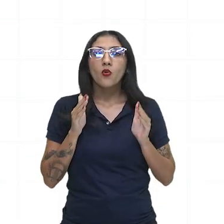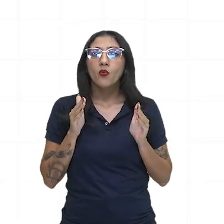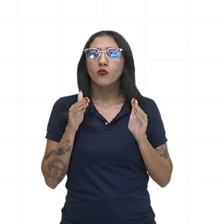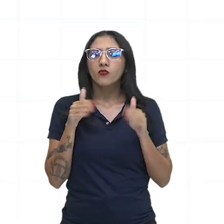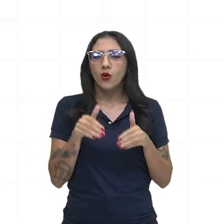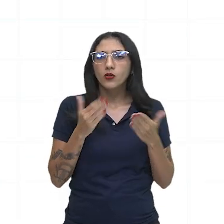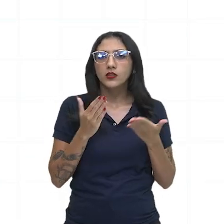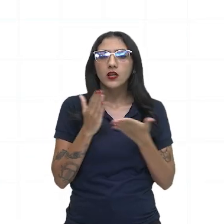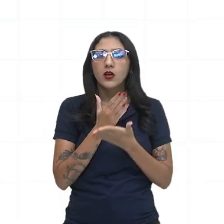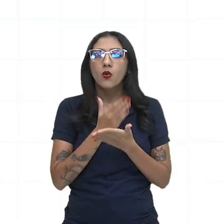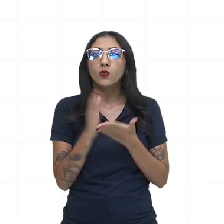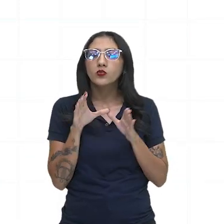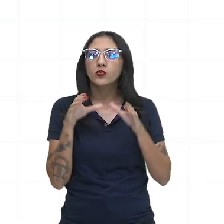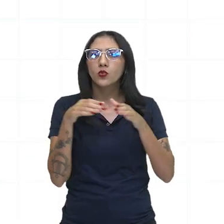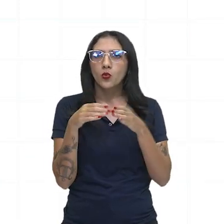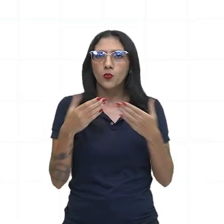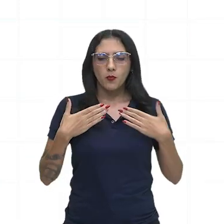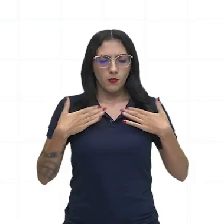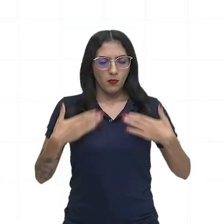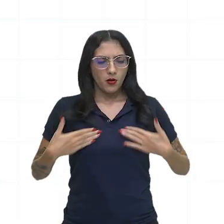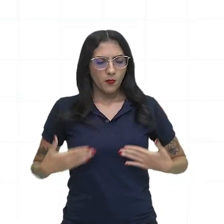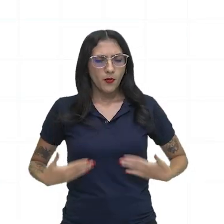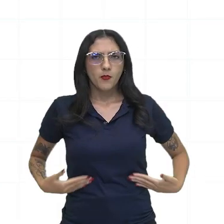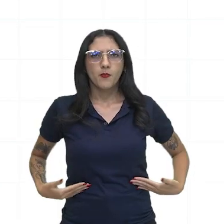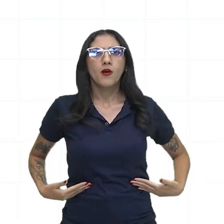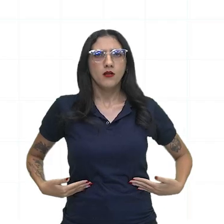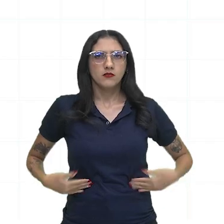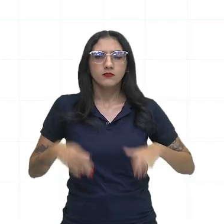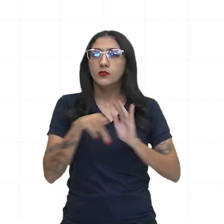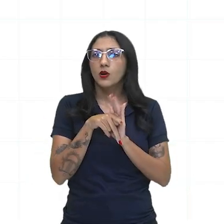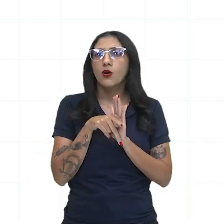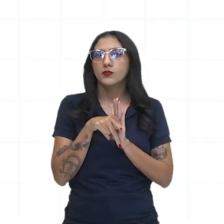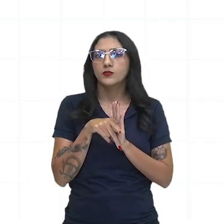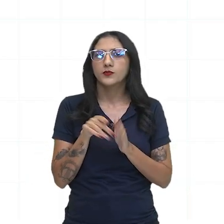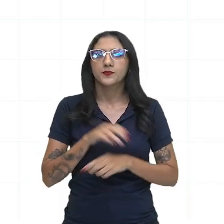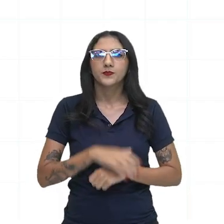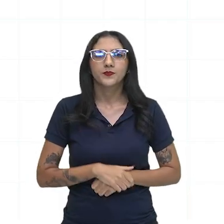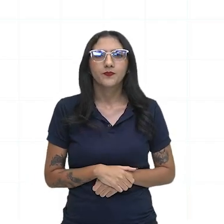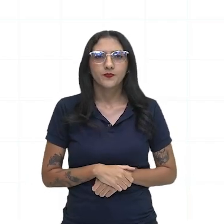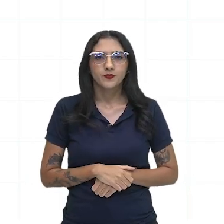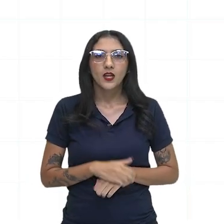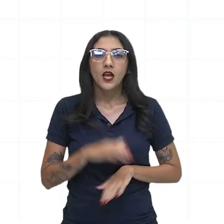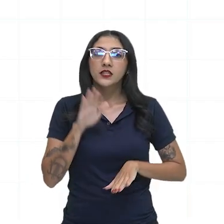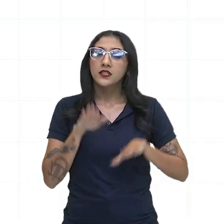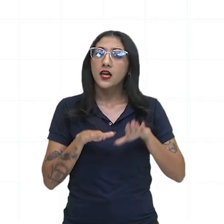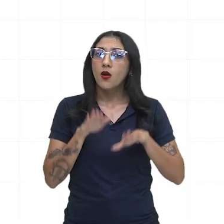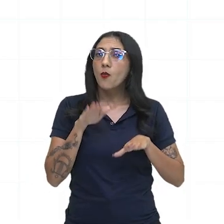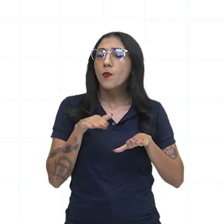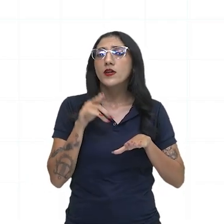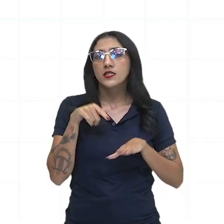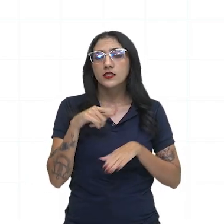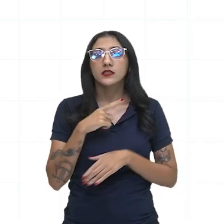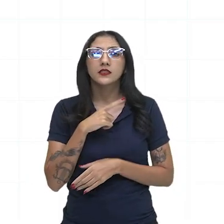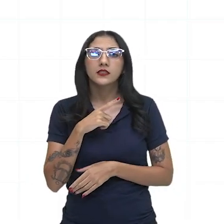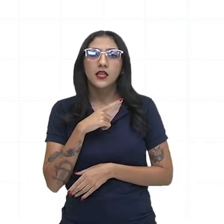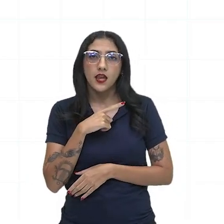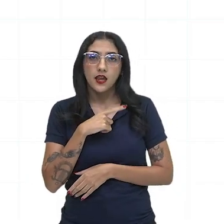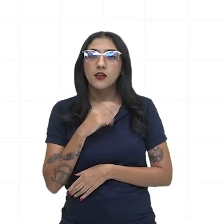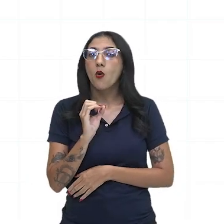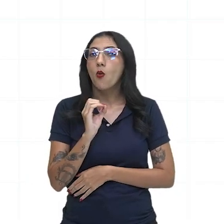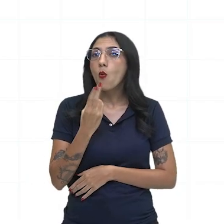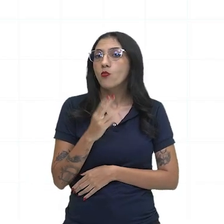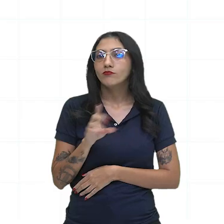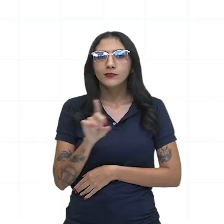forma de exercício físico focada em trabalhar grupos musculares